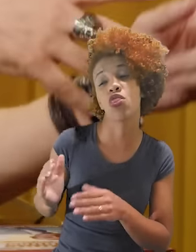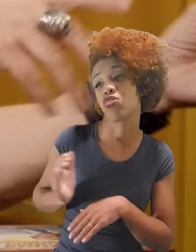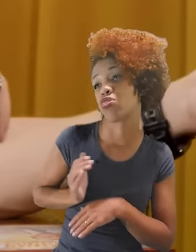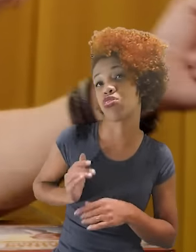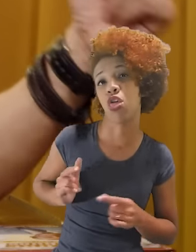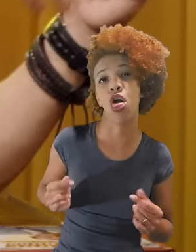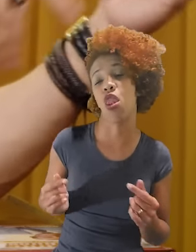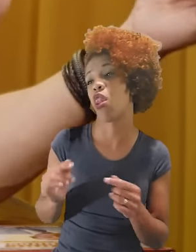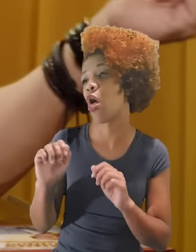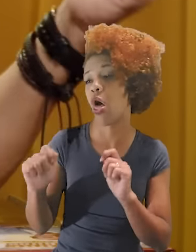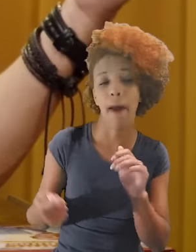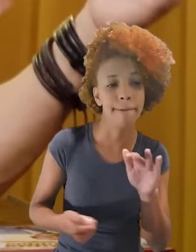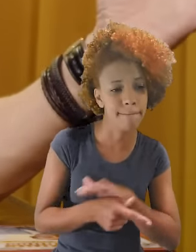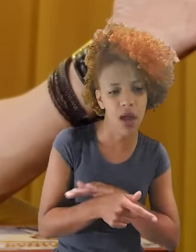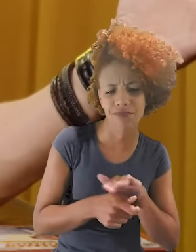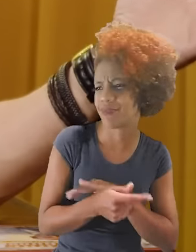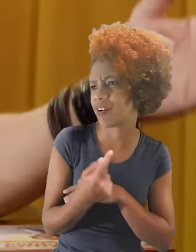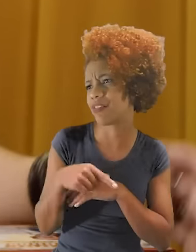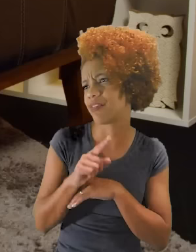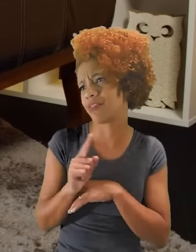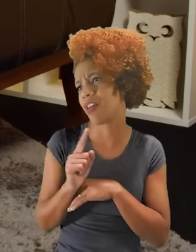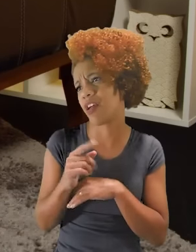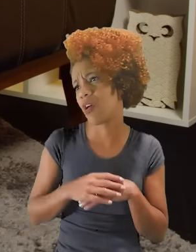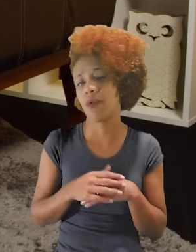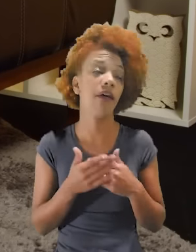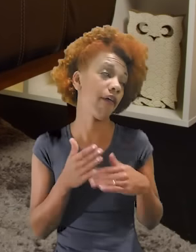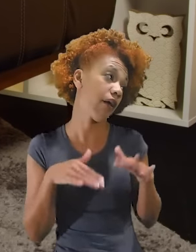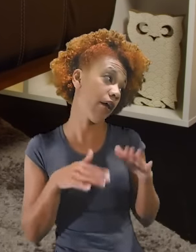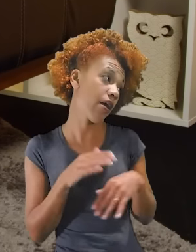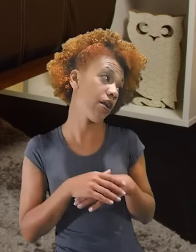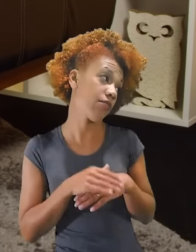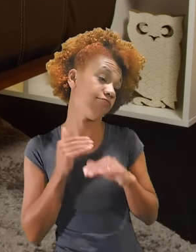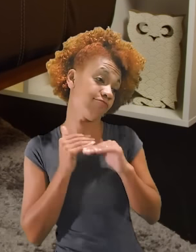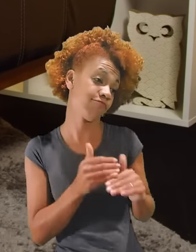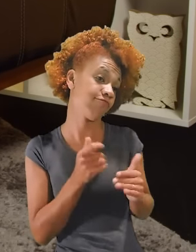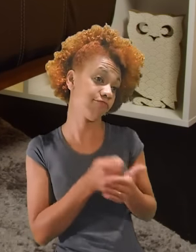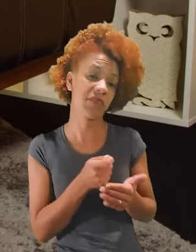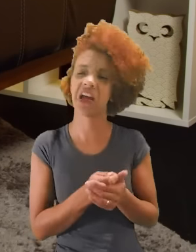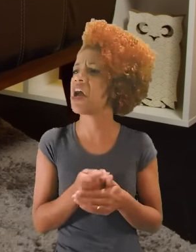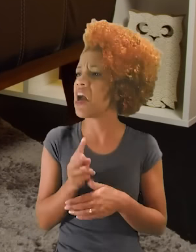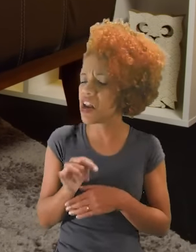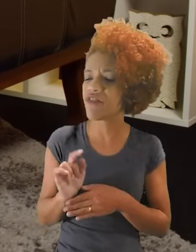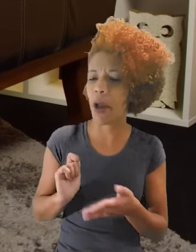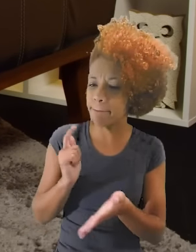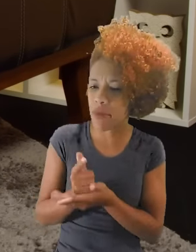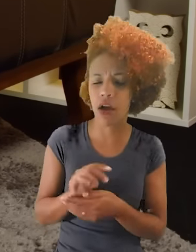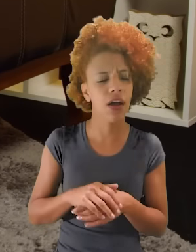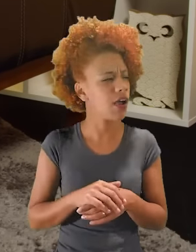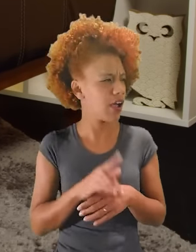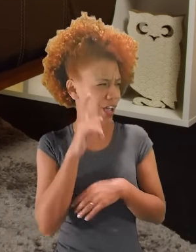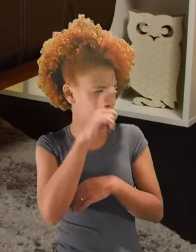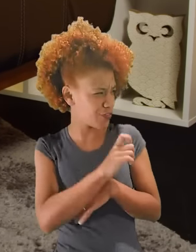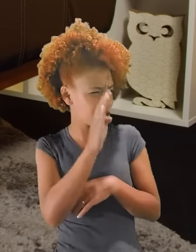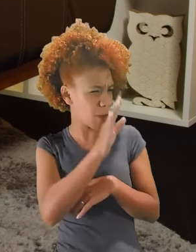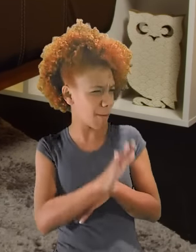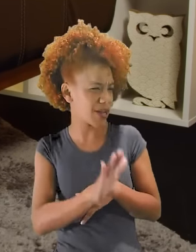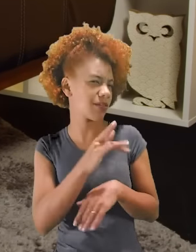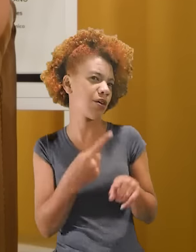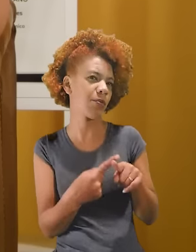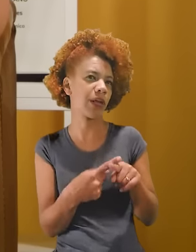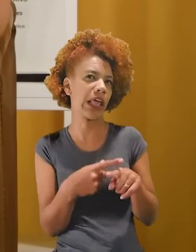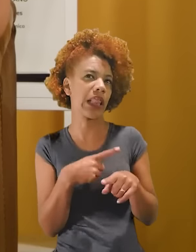colocando em ativos lá, fica colocando em investimento. Não, velho. É conservador, de alguma maneira, né? Ele vai, põe, faz e acabou. Por isso que é difícil ter um brasileiro nesse lugar, né? Porque